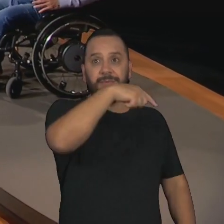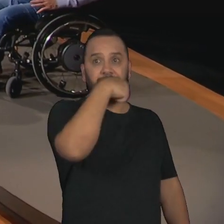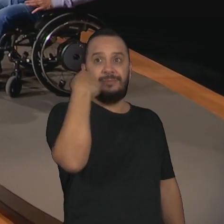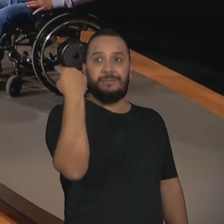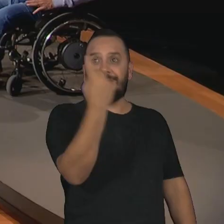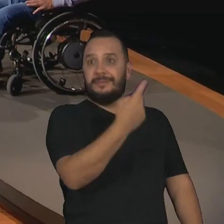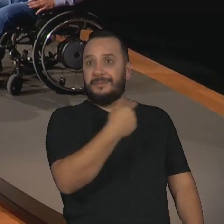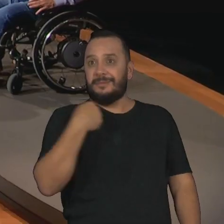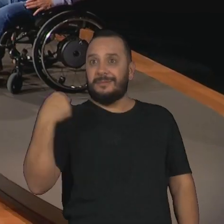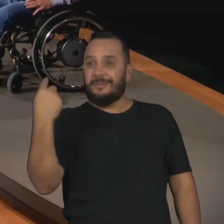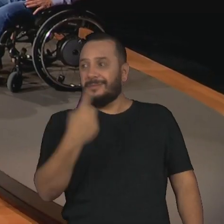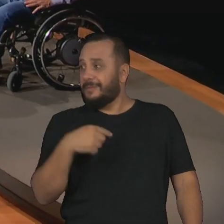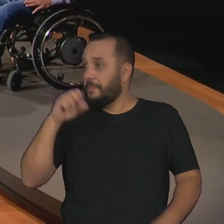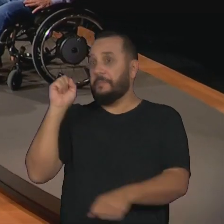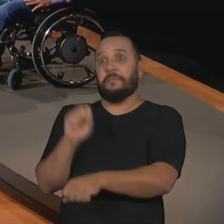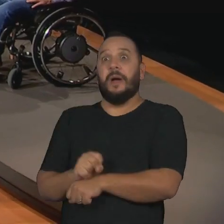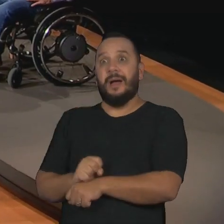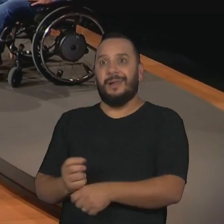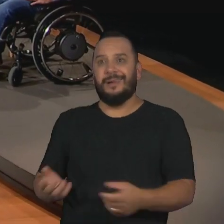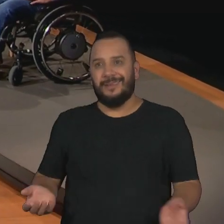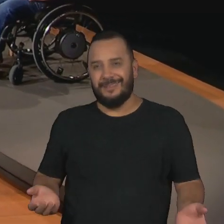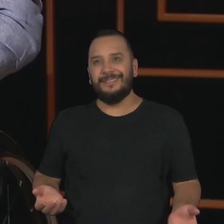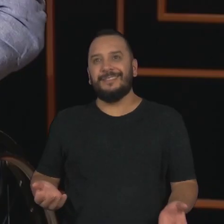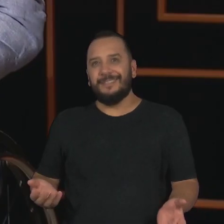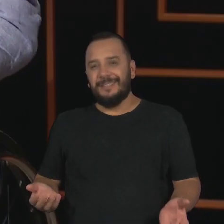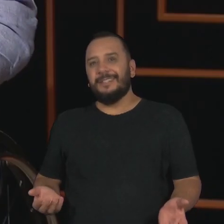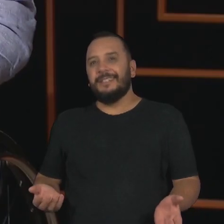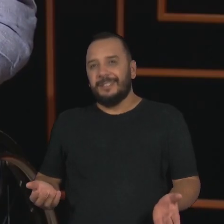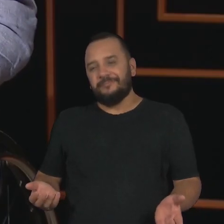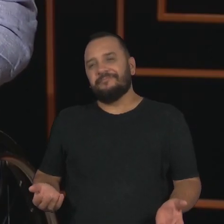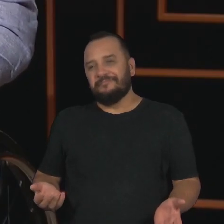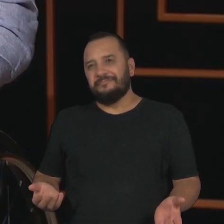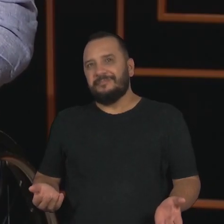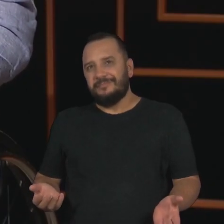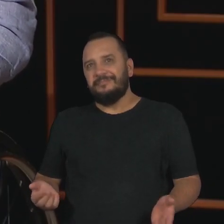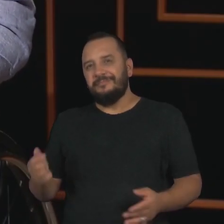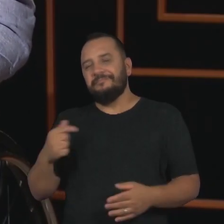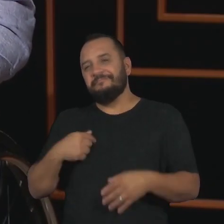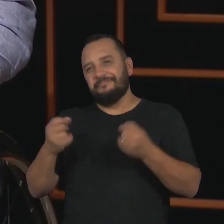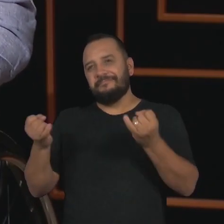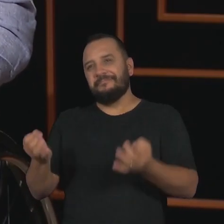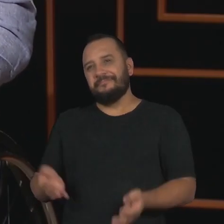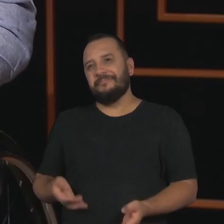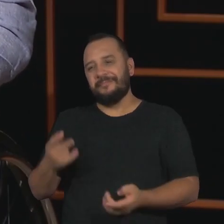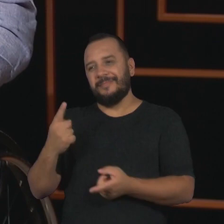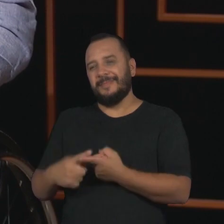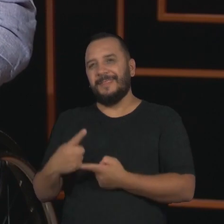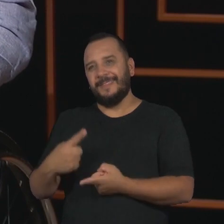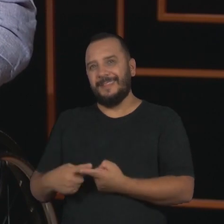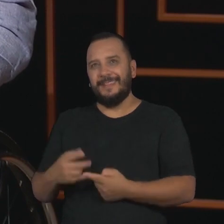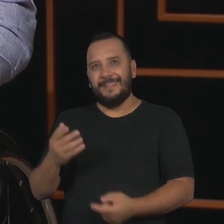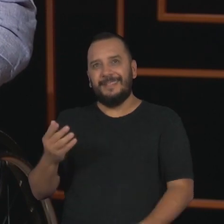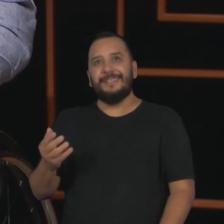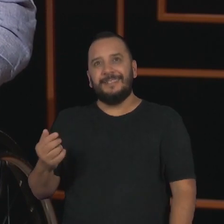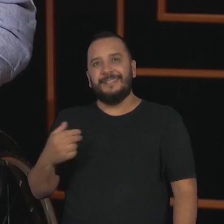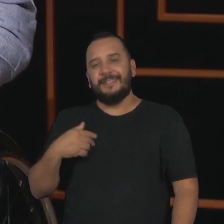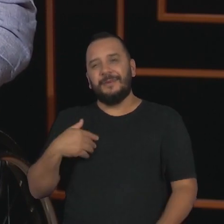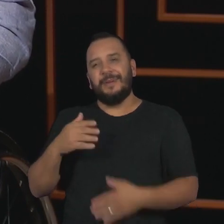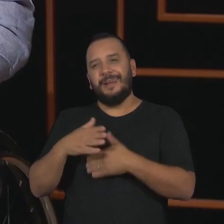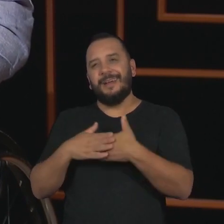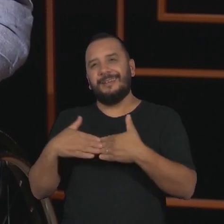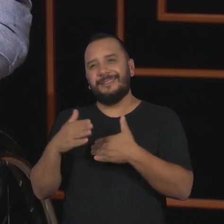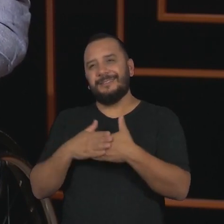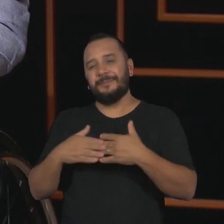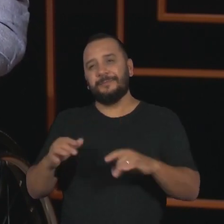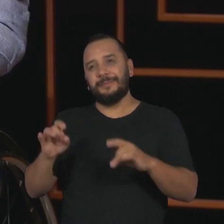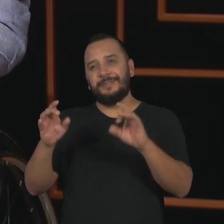Maria, para, mas levanta. Né? Eu estou falando pelo fato de que eu tenho, primeiro, eu tenho um carinho